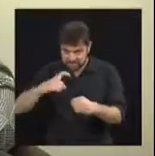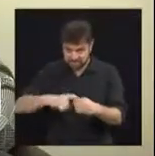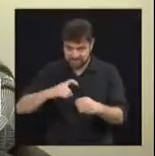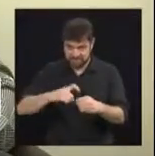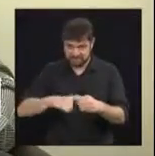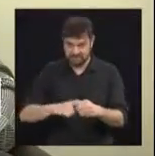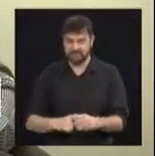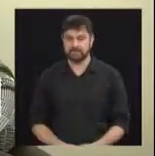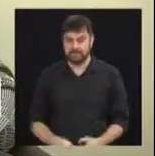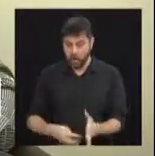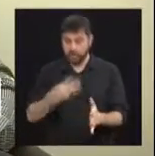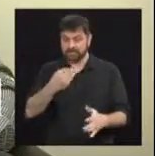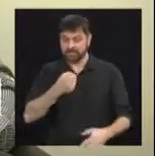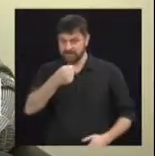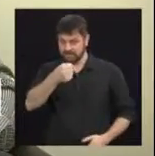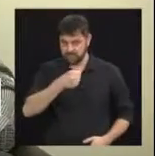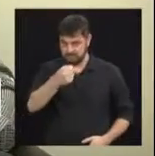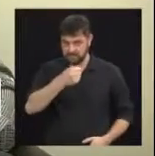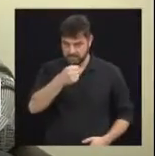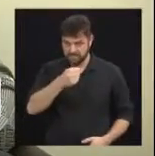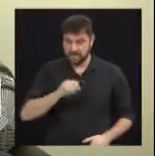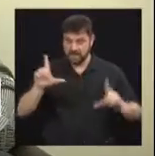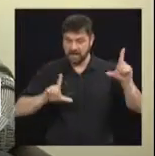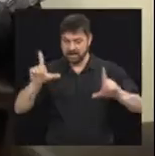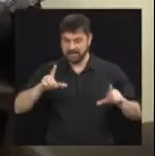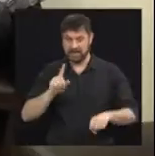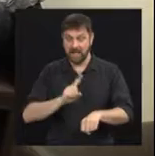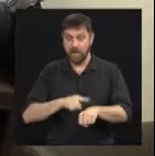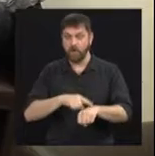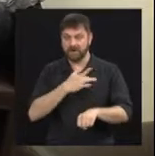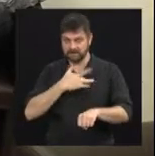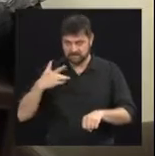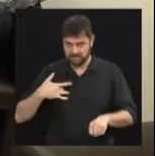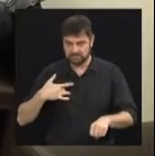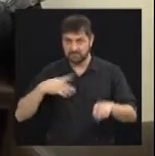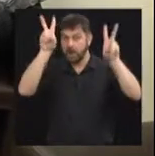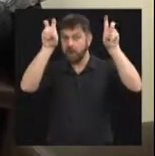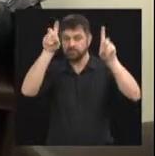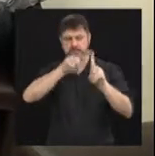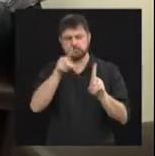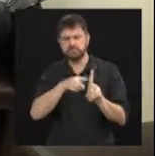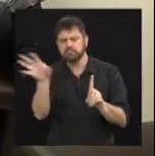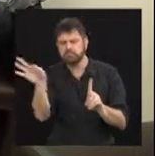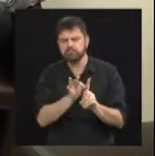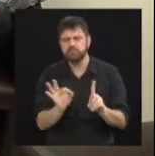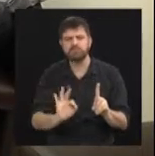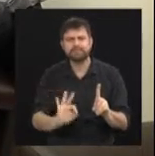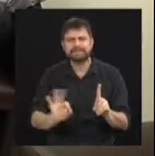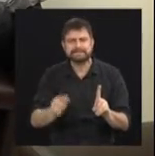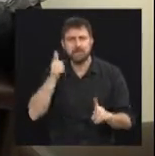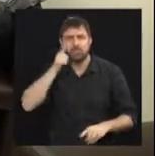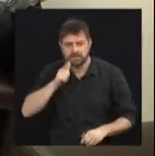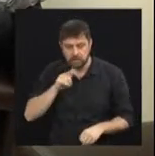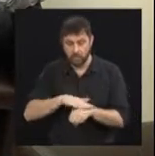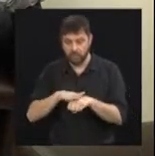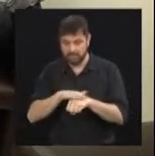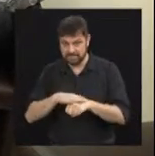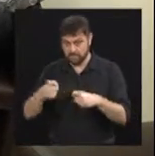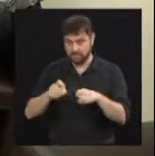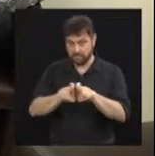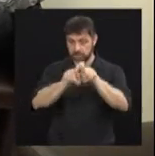Estamos de volta com o terceiro e último bloco do Momento Saúde. Estamos falando aqui sobre infertilidade com a doutora ginecologista